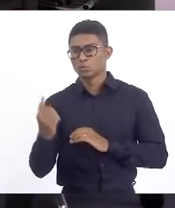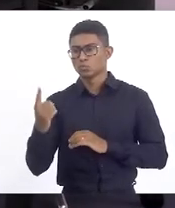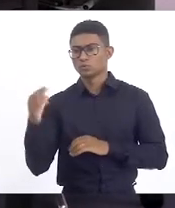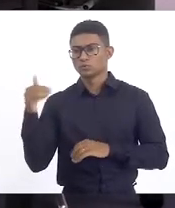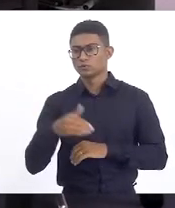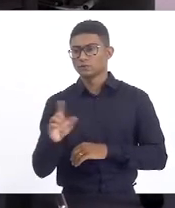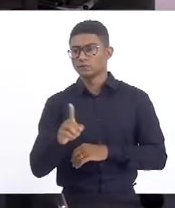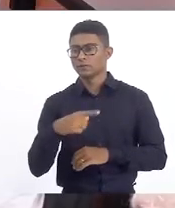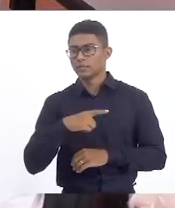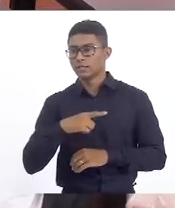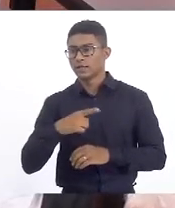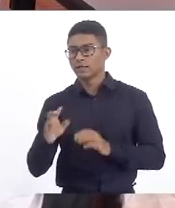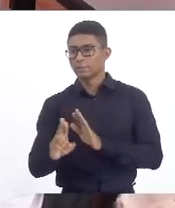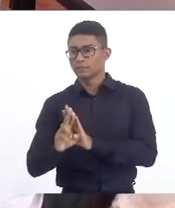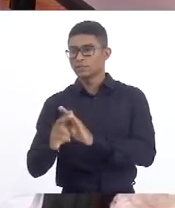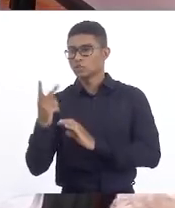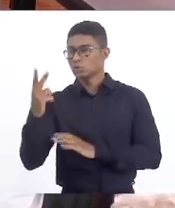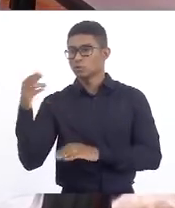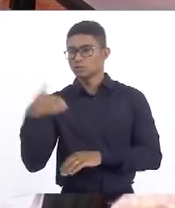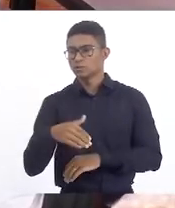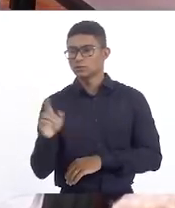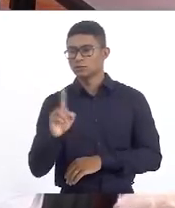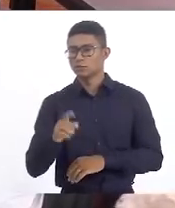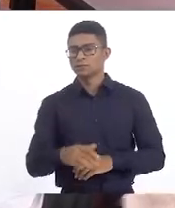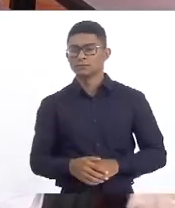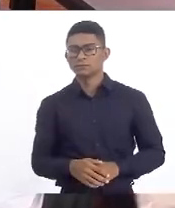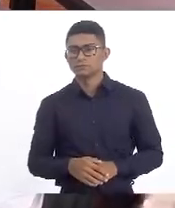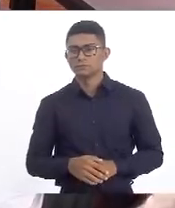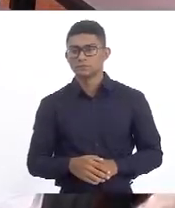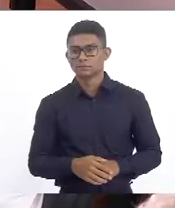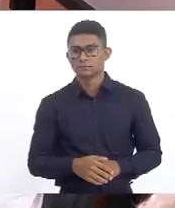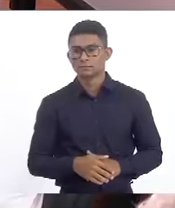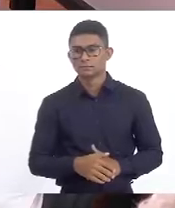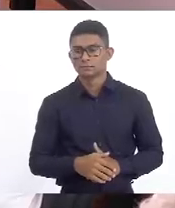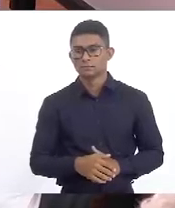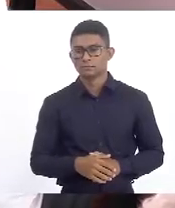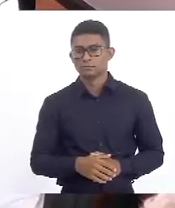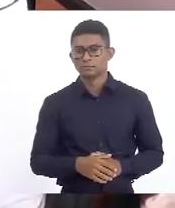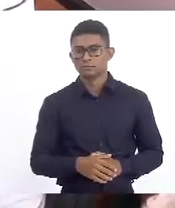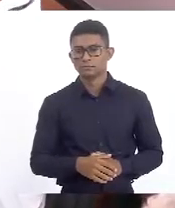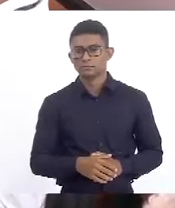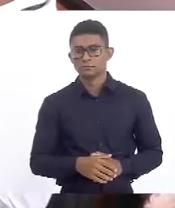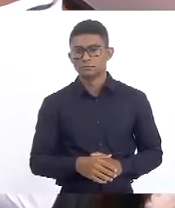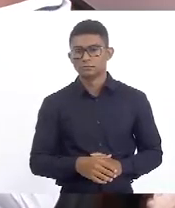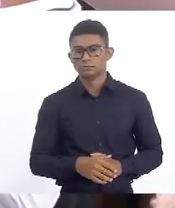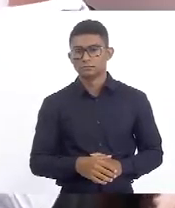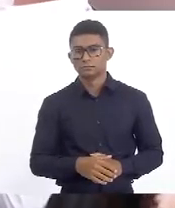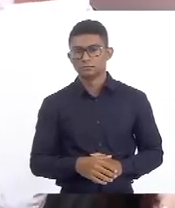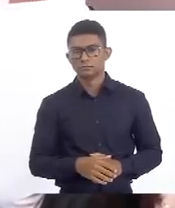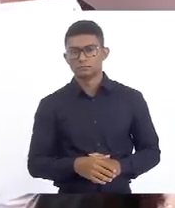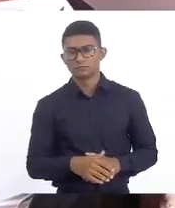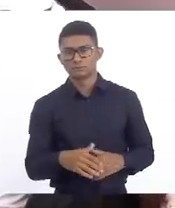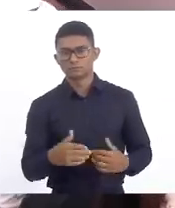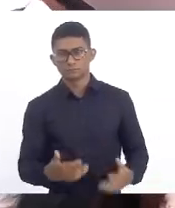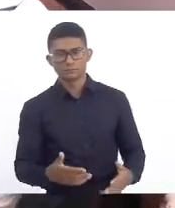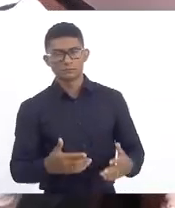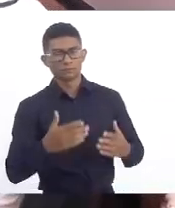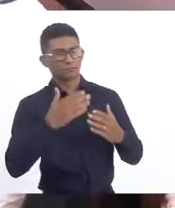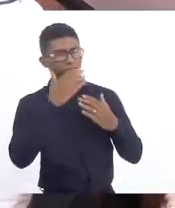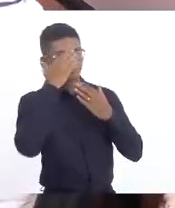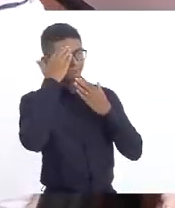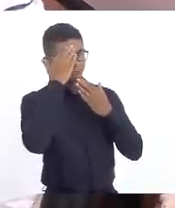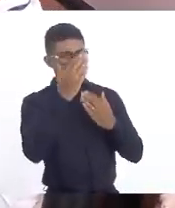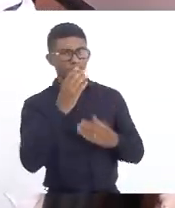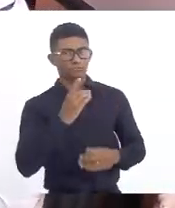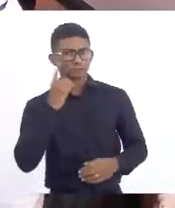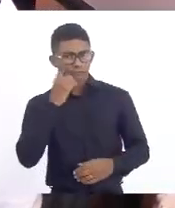que não vieram. Tem o Instituto, tem a Pastoral do Meio Ambiente e Ecologia, que também está presente aí. Tá. Por favor. Vai. Obrigado, deputada Lucinha. Eu que já